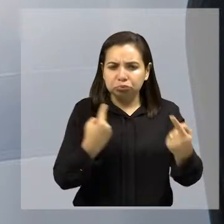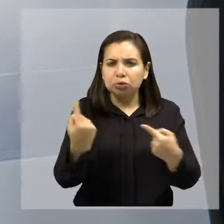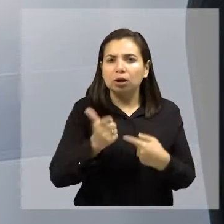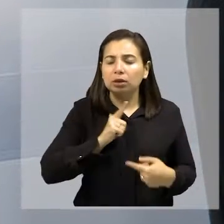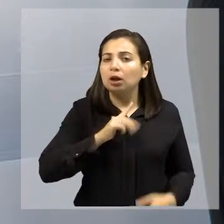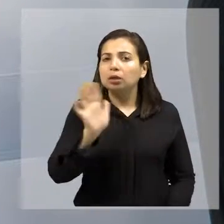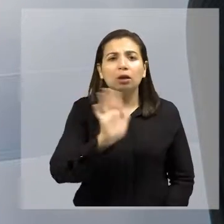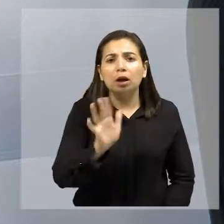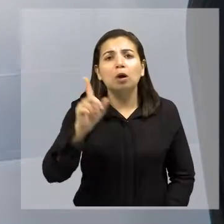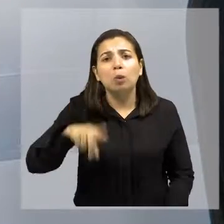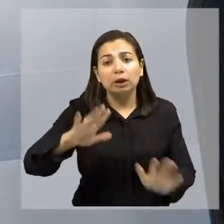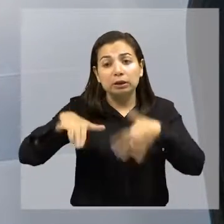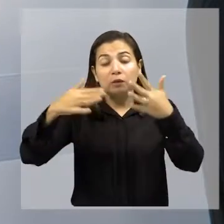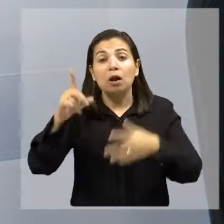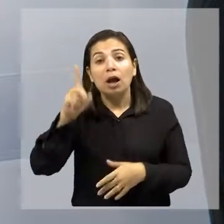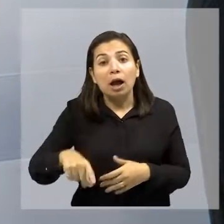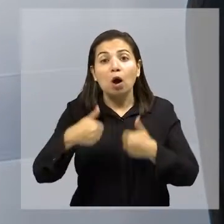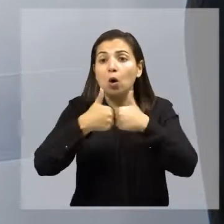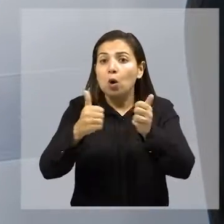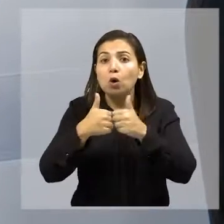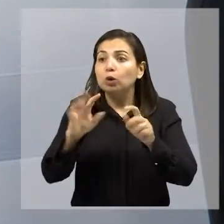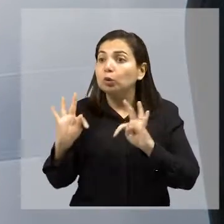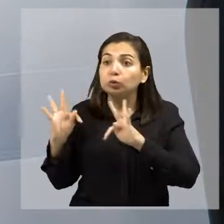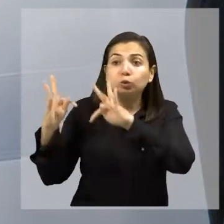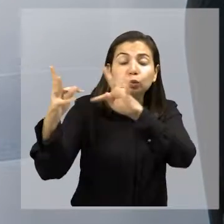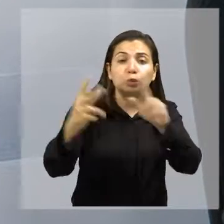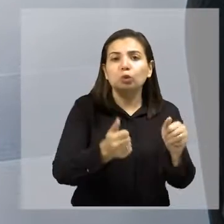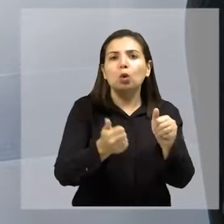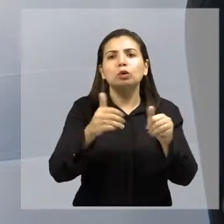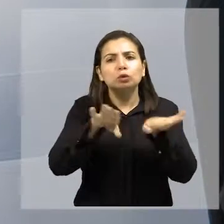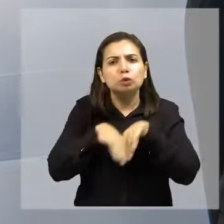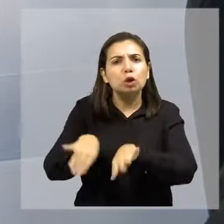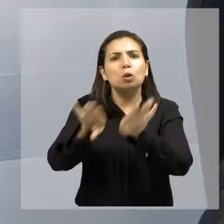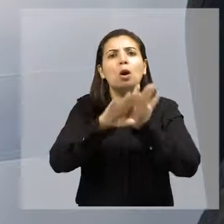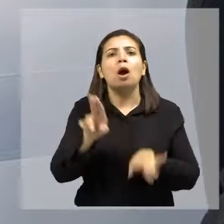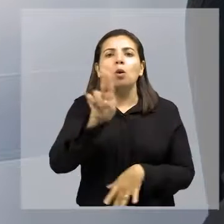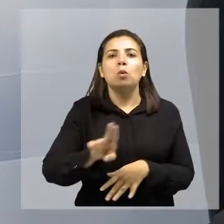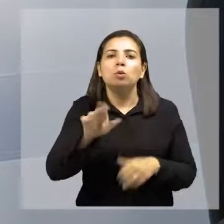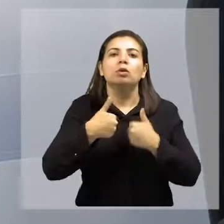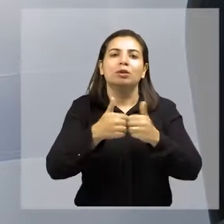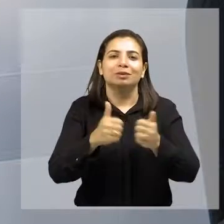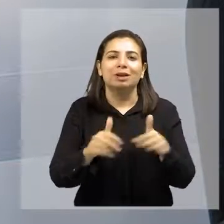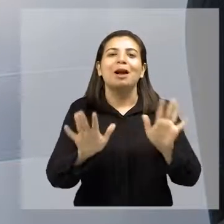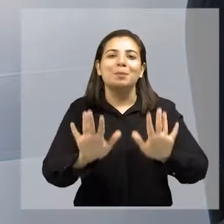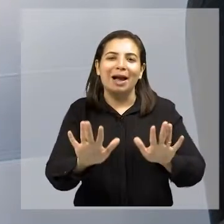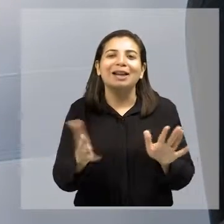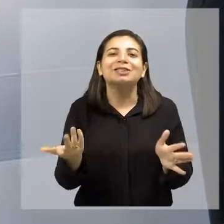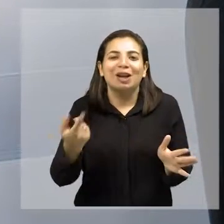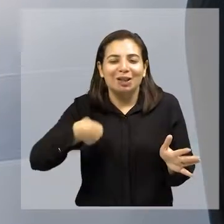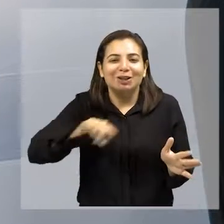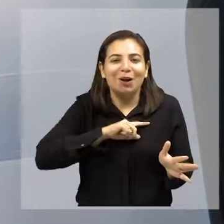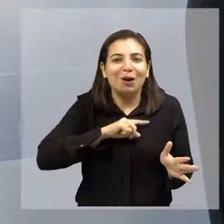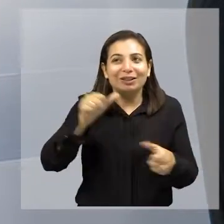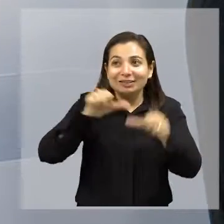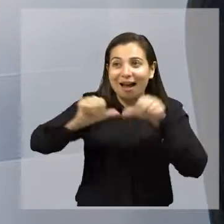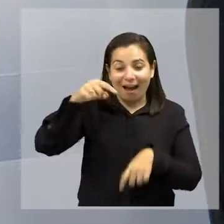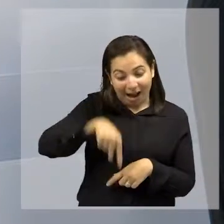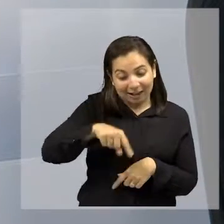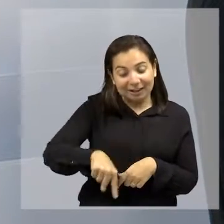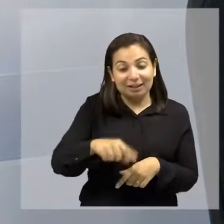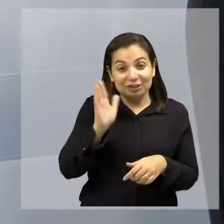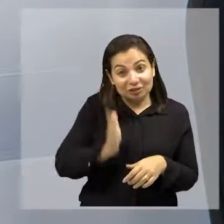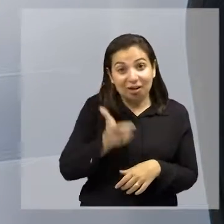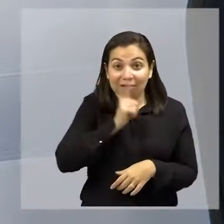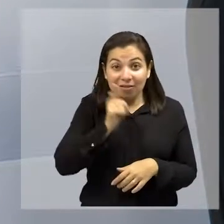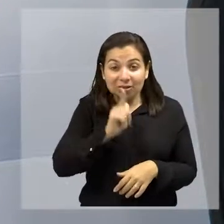coletivo, em que o transporte coletivo seja utilizado por todas as classes sociais. A gente ainda está longe dessa cidade ideal, mas